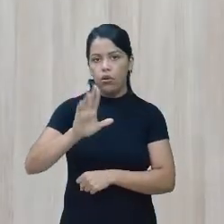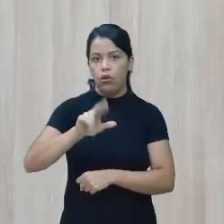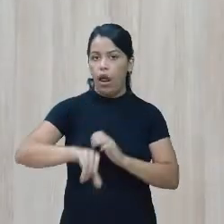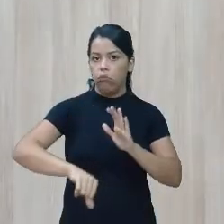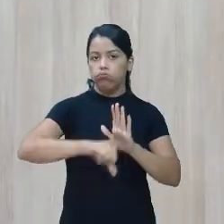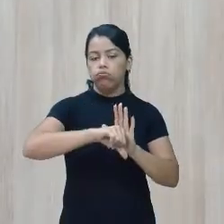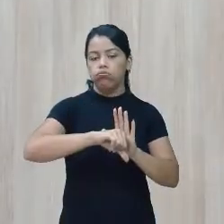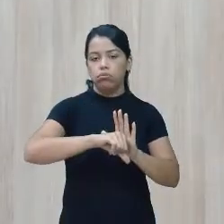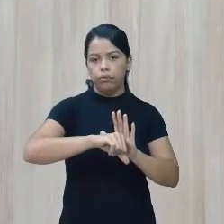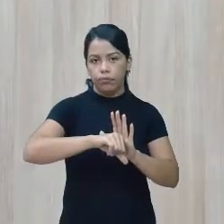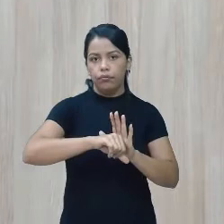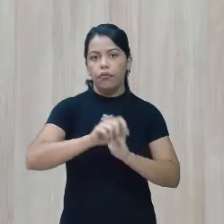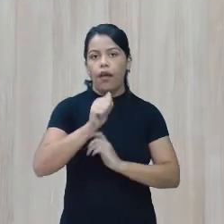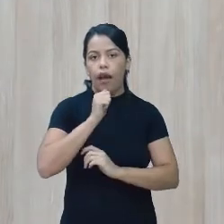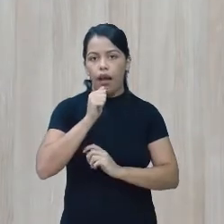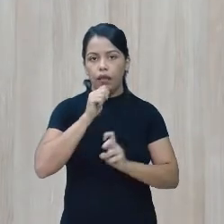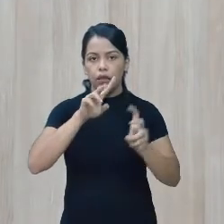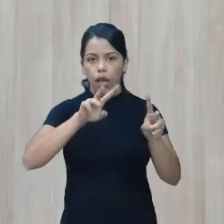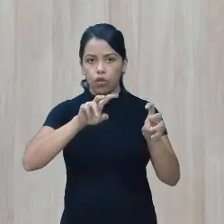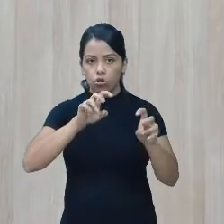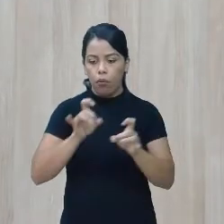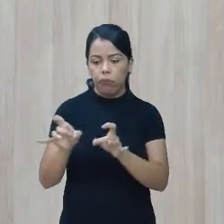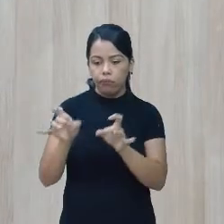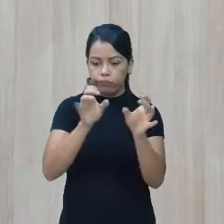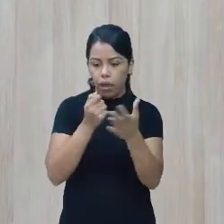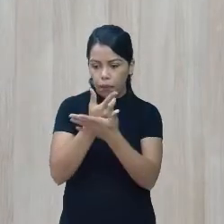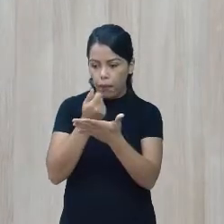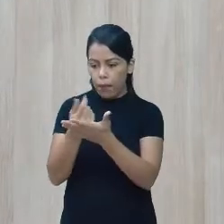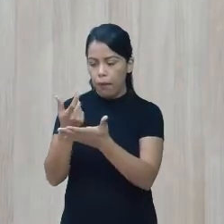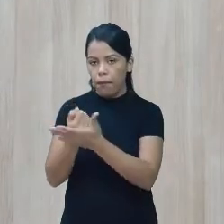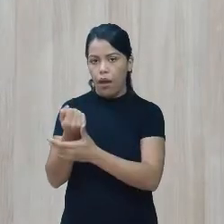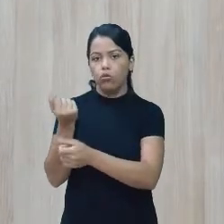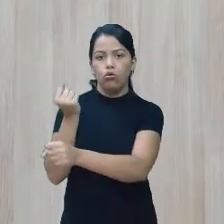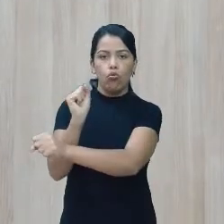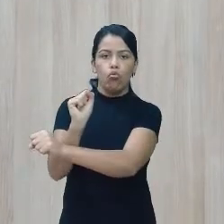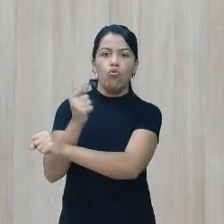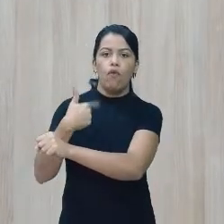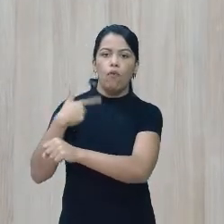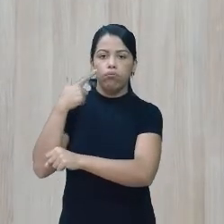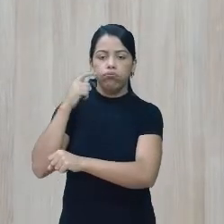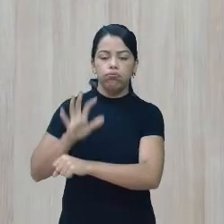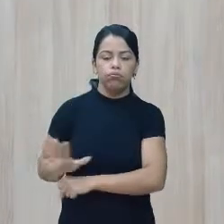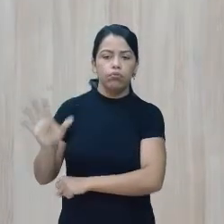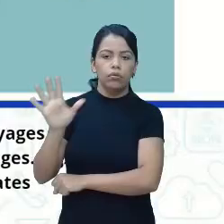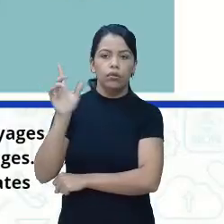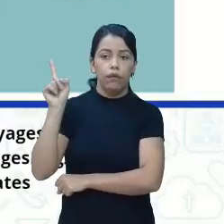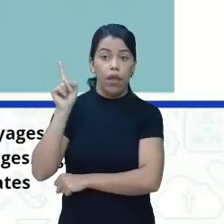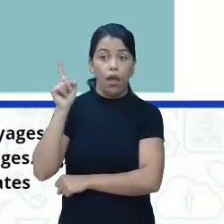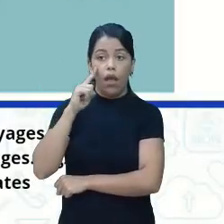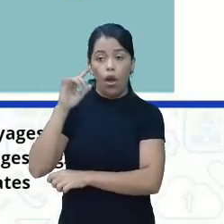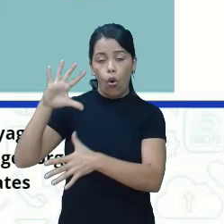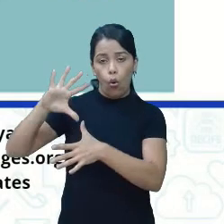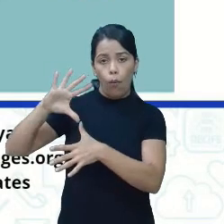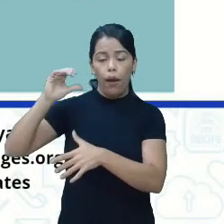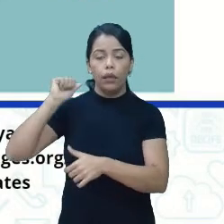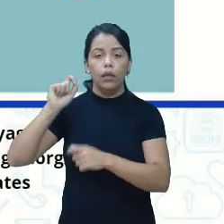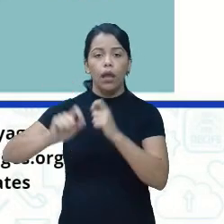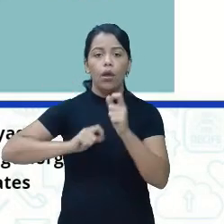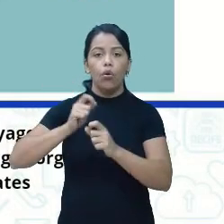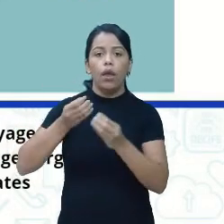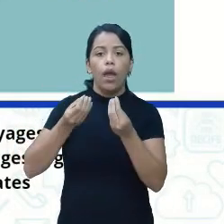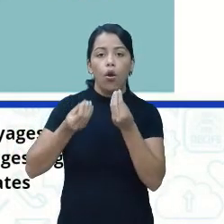sobre esse tráfico, né, eu vou trazer outros dados aqui, ó, gente. Aí vocês veem no mapa o